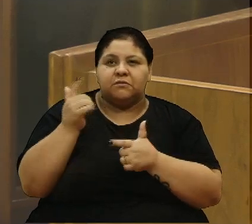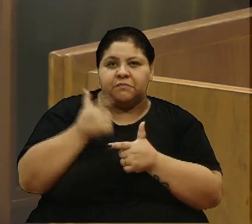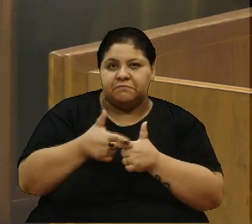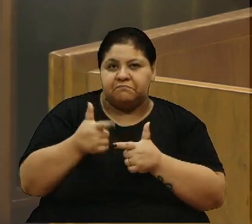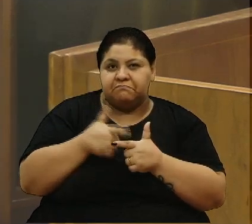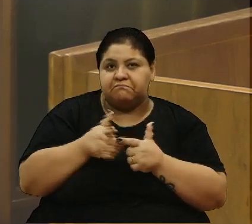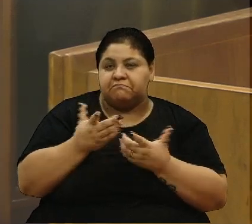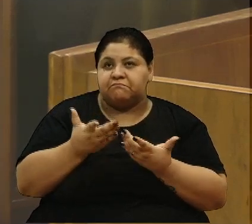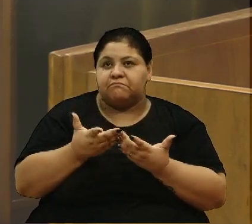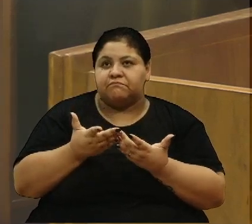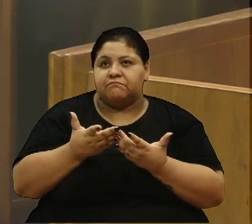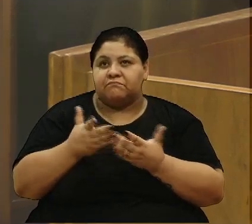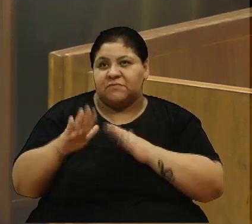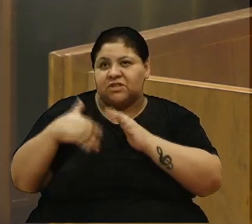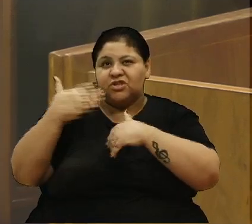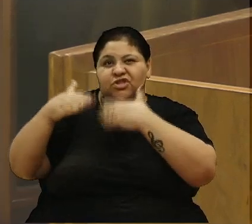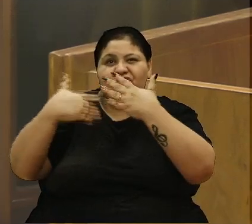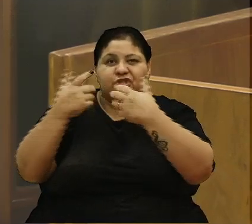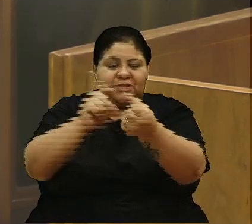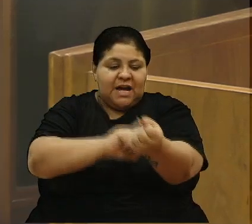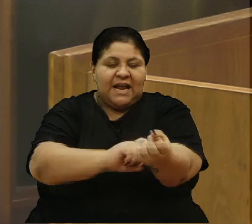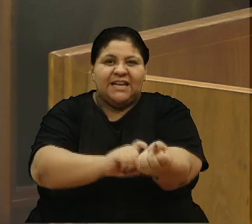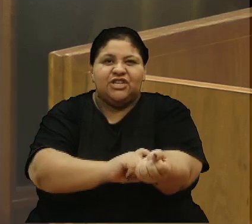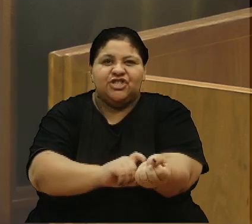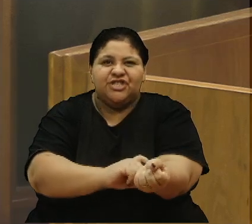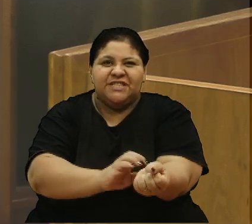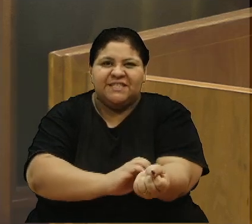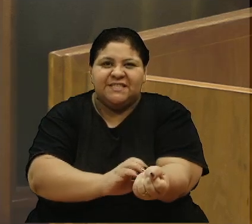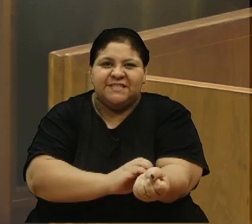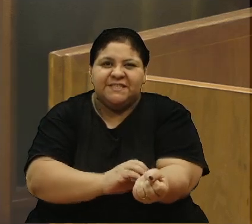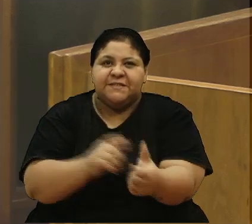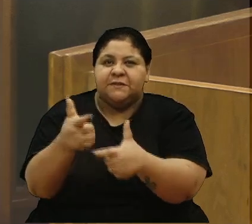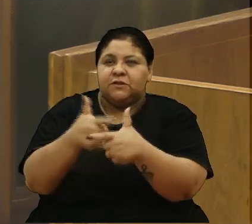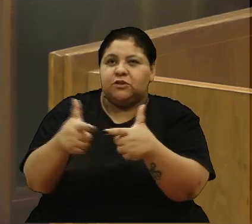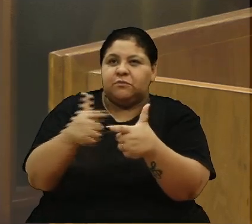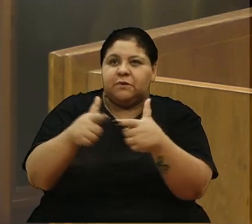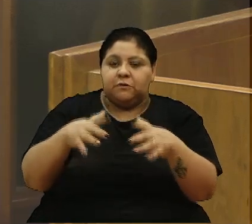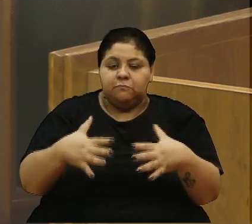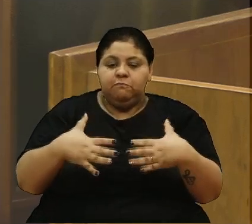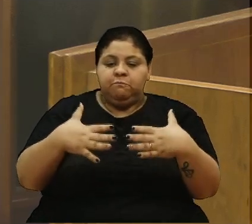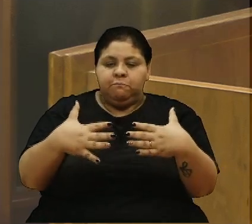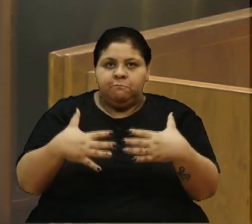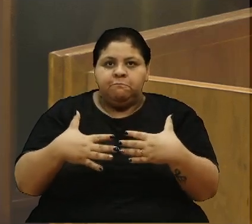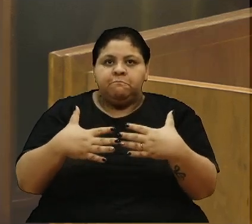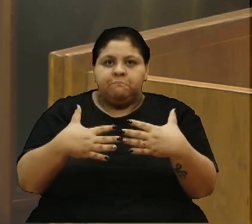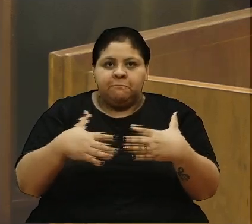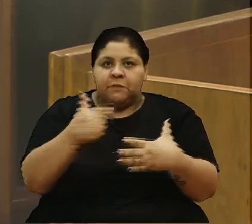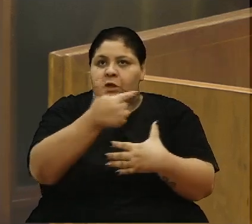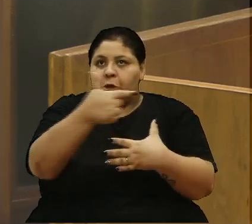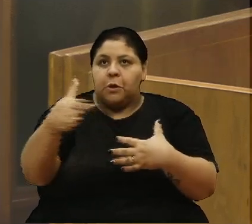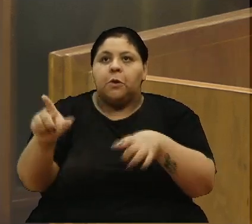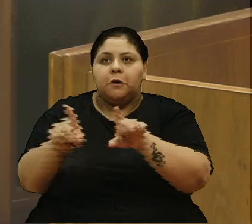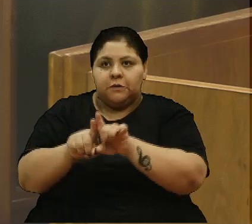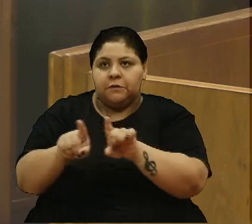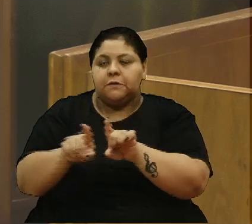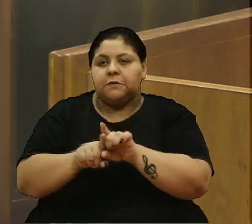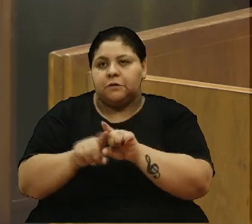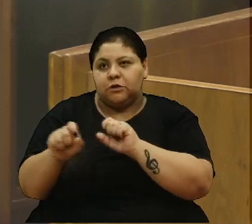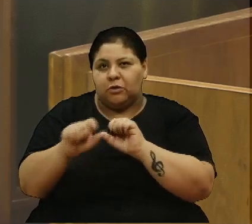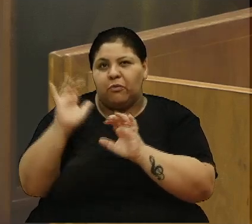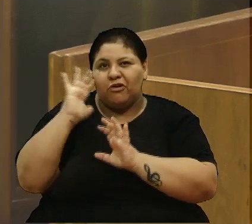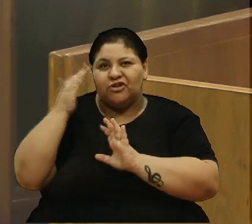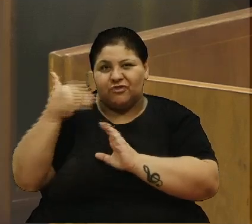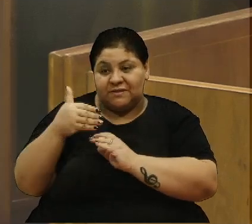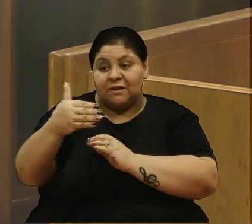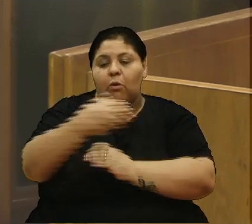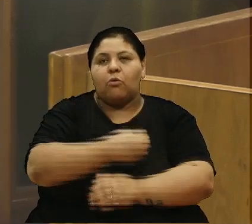aí de desenvolvimento de alergias, de problemas respiratórios e de outras questões que vêm ao longo da